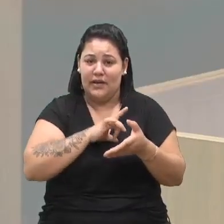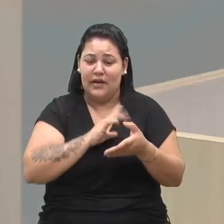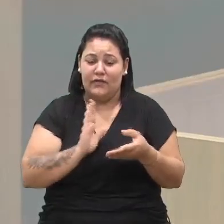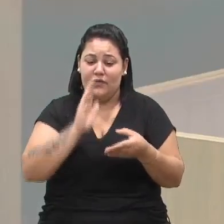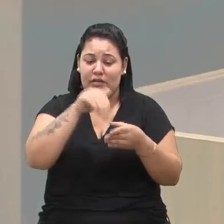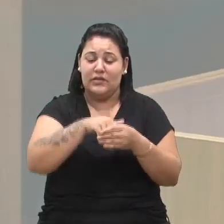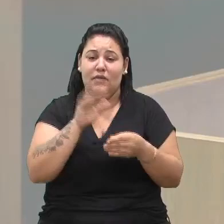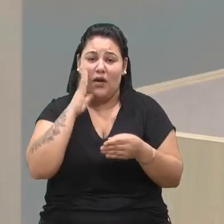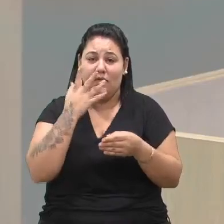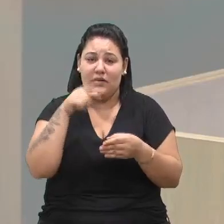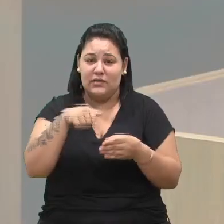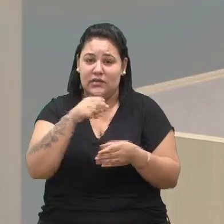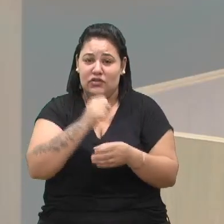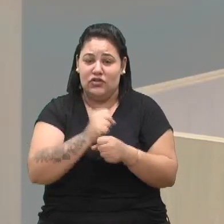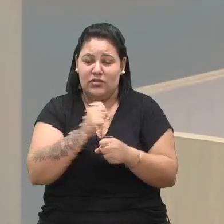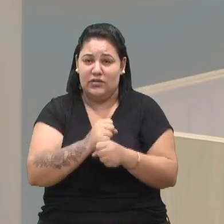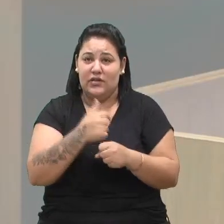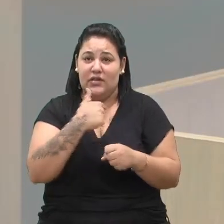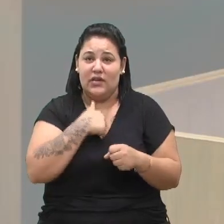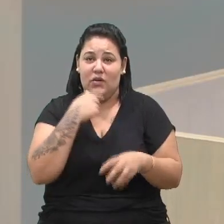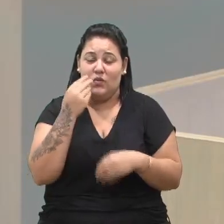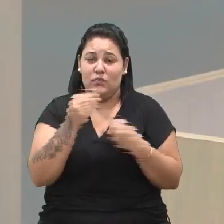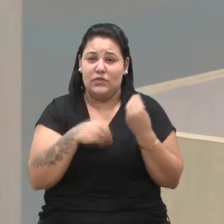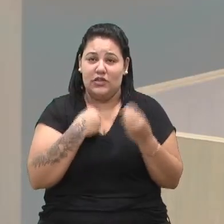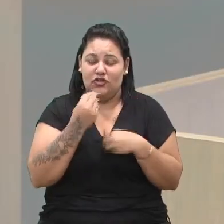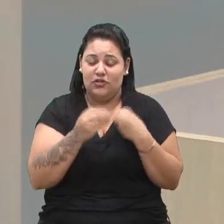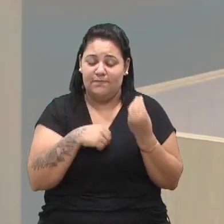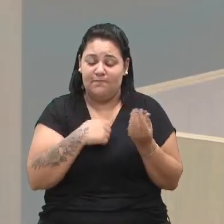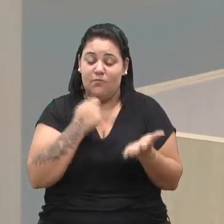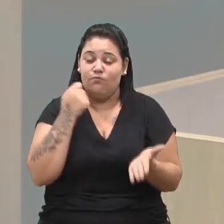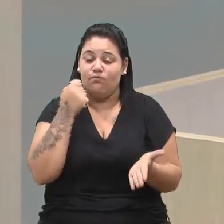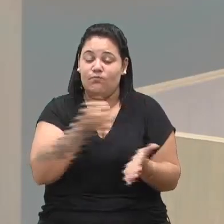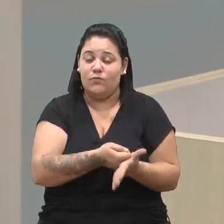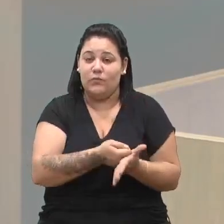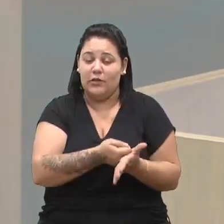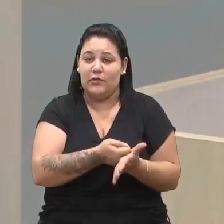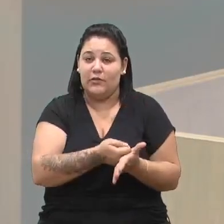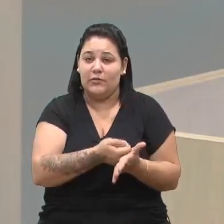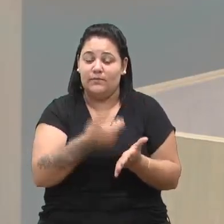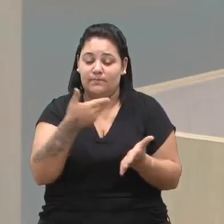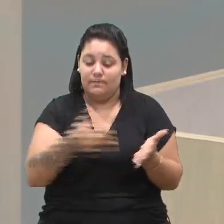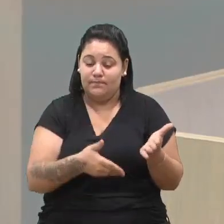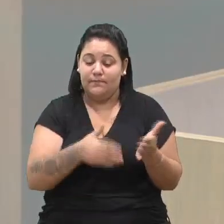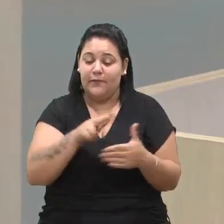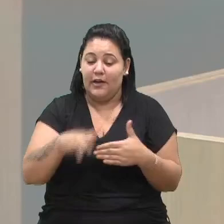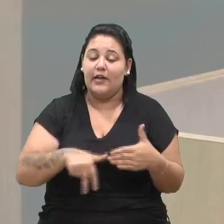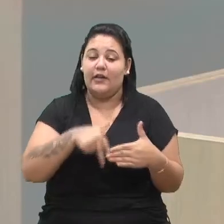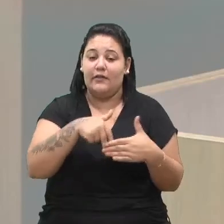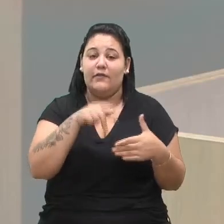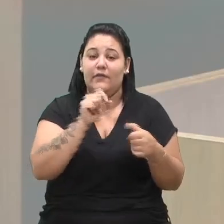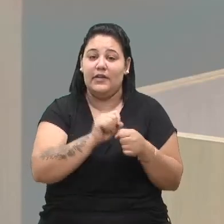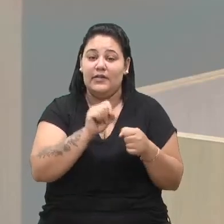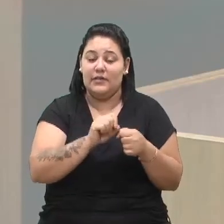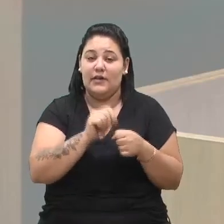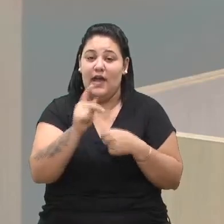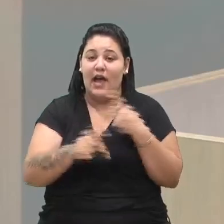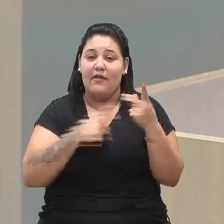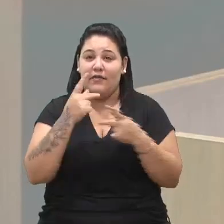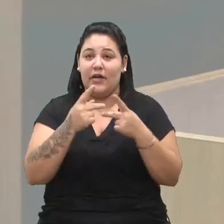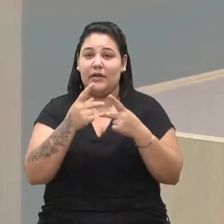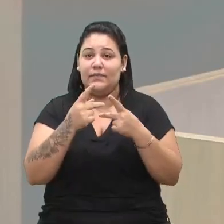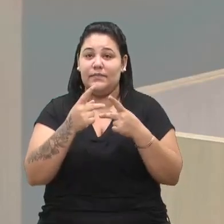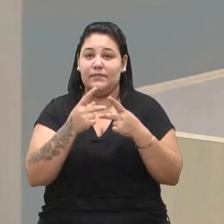ano aqui. E eu me senti na obrigação de vir até aqui fazer essa fala que vou fazer